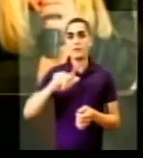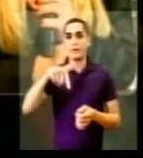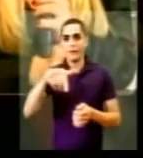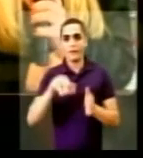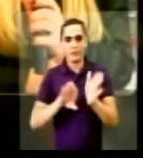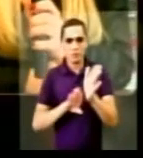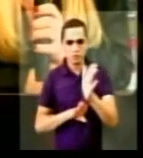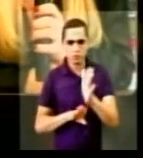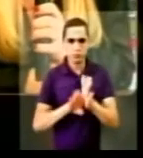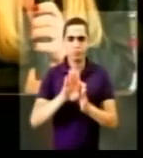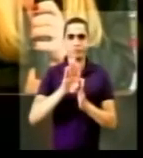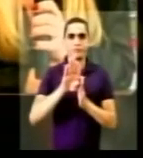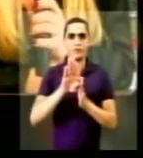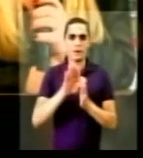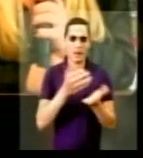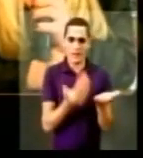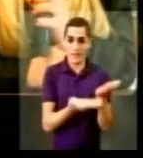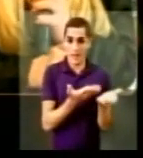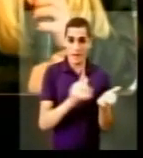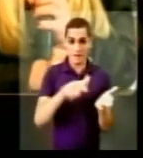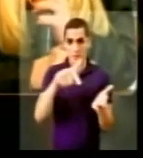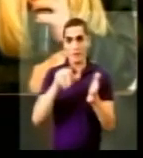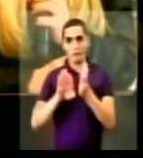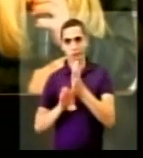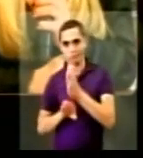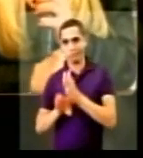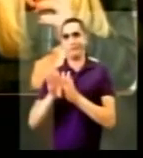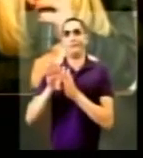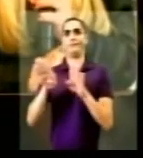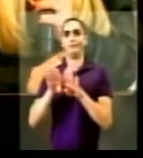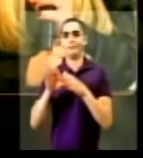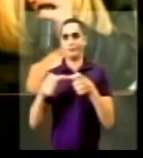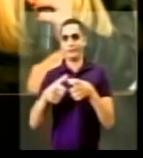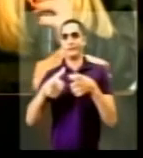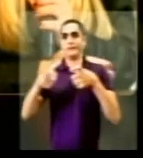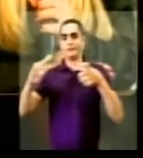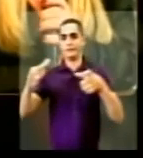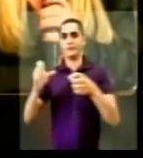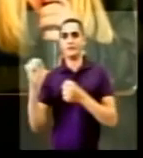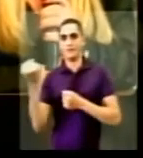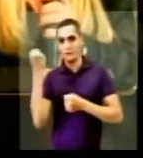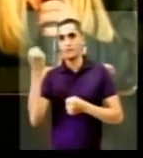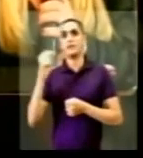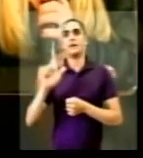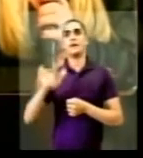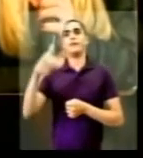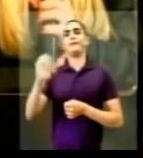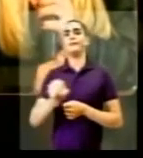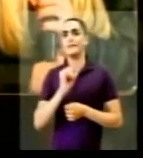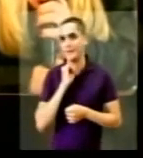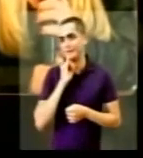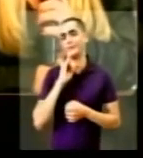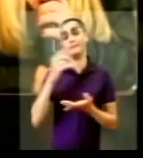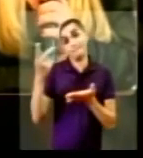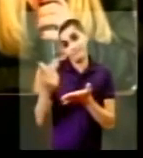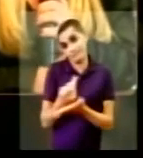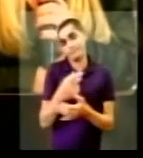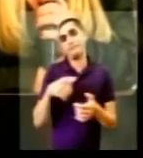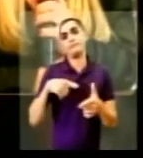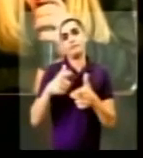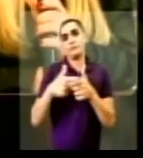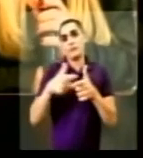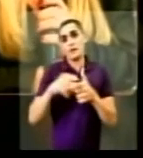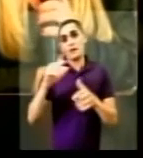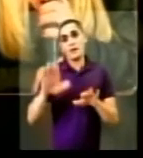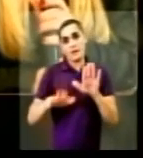leves, a gente também tem um pico de casos graves e, infelizmente, isso tem uma consequência que muitos casos acabam evoluindo para